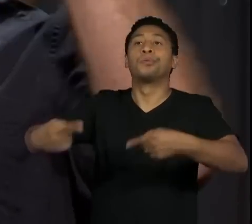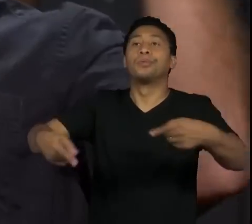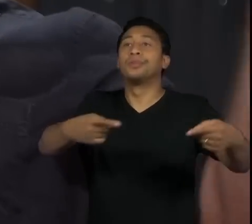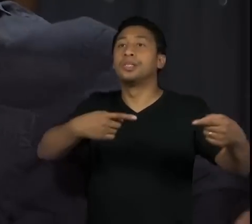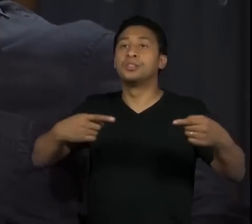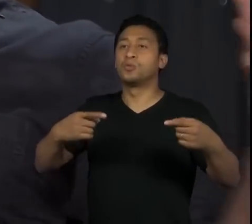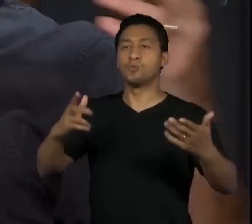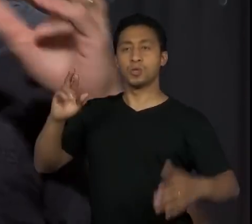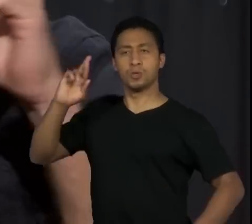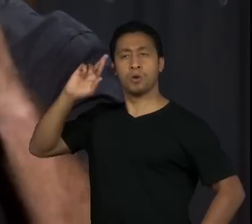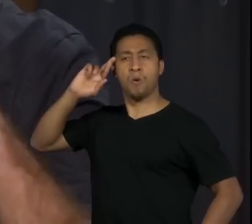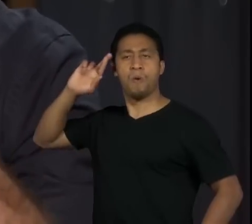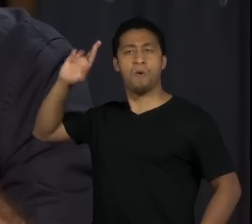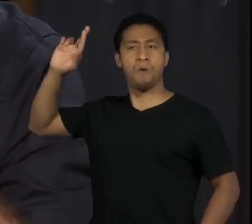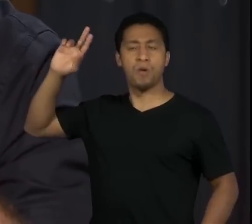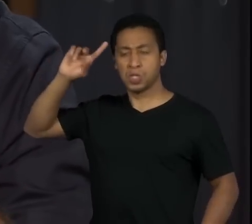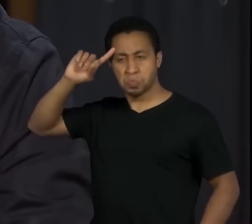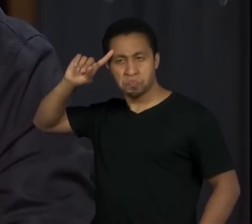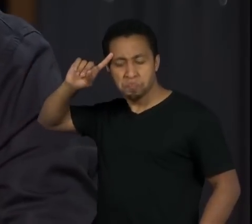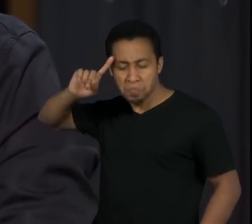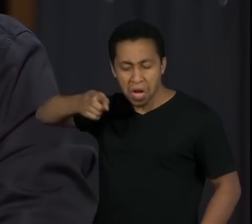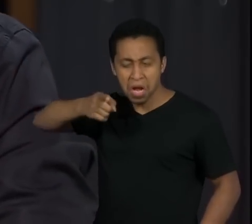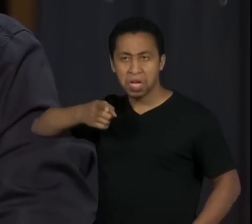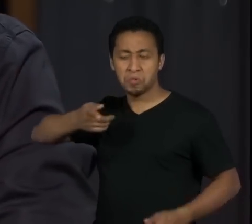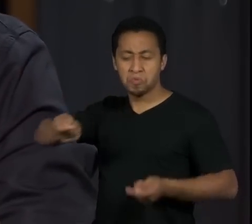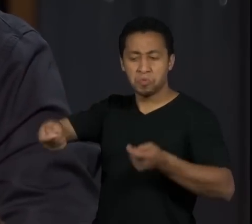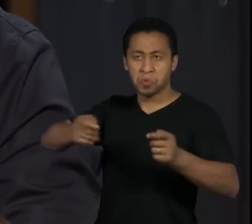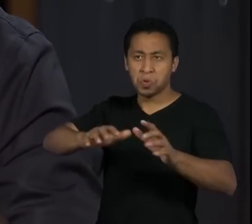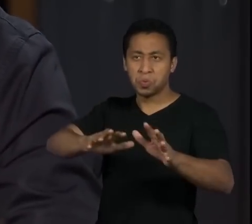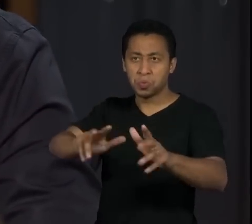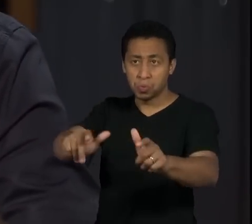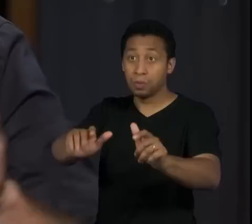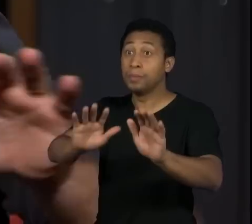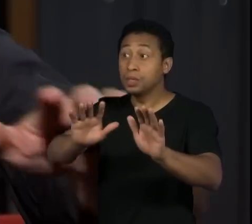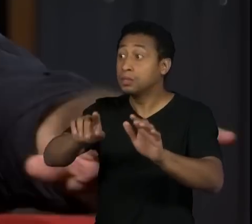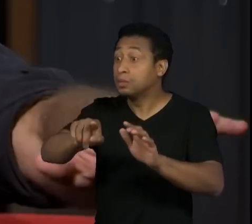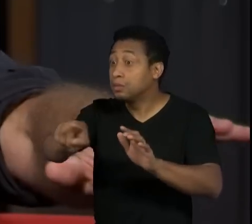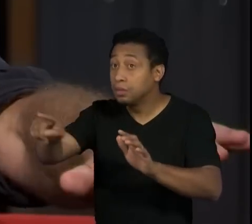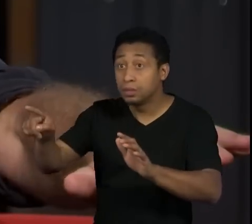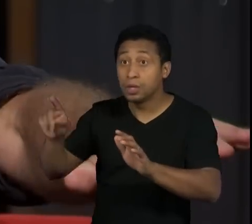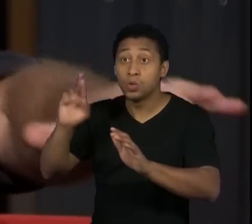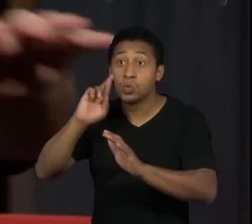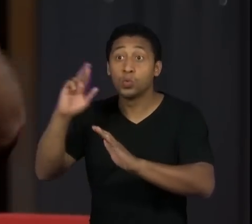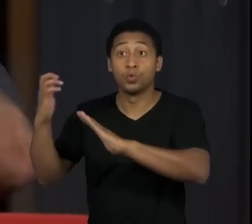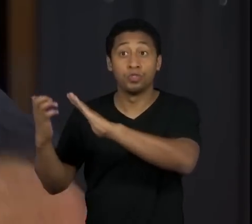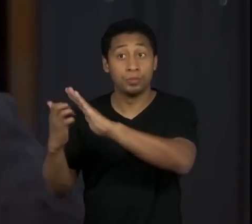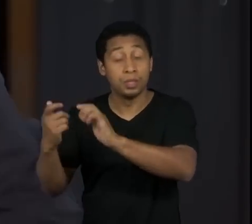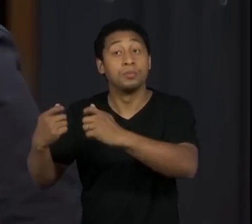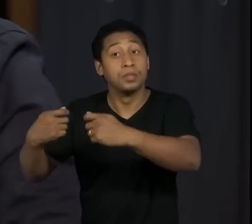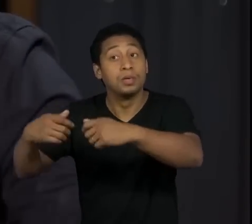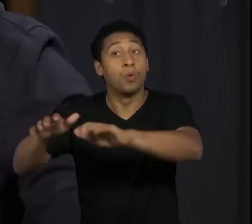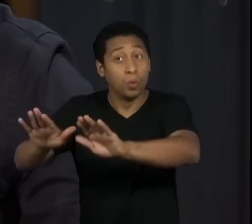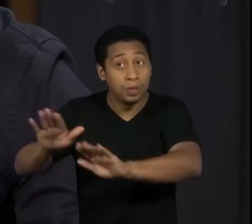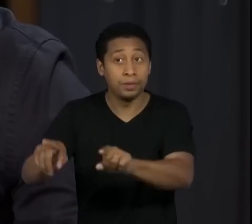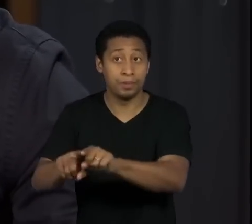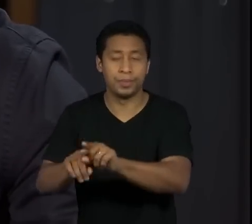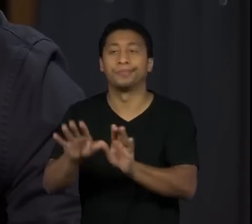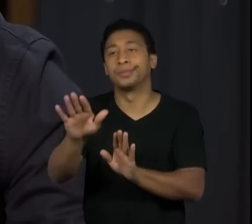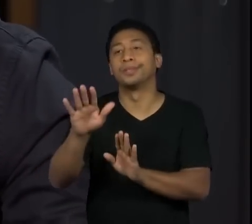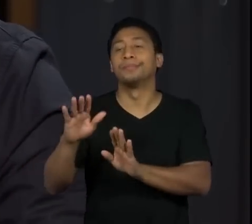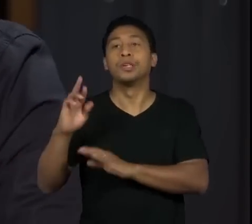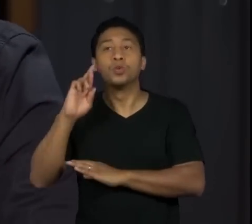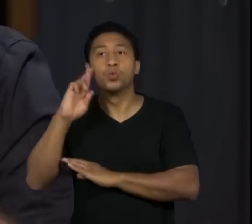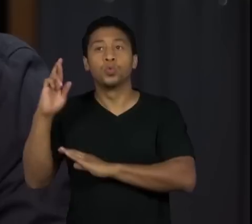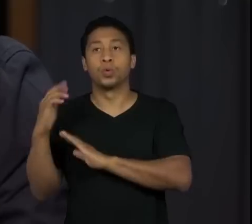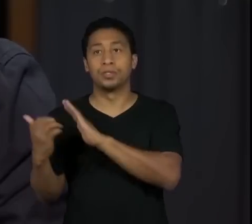esse... O empresário também a gente tem que tomar cuidado, porque uma coisa é o empresário, que é o cara que tem uma lojinha aqui do lado,